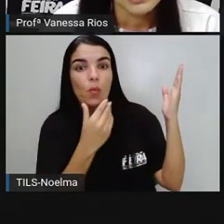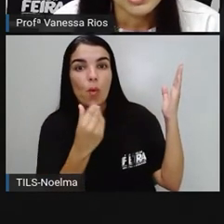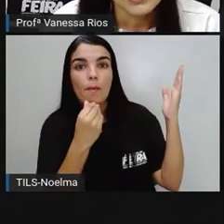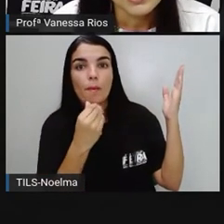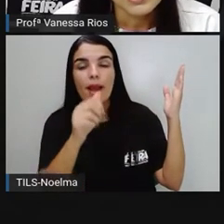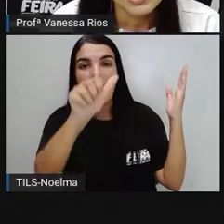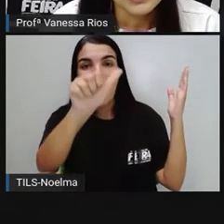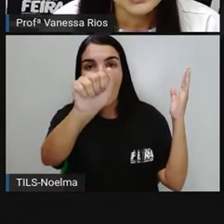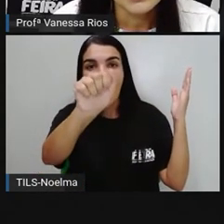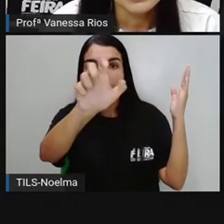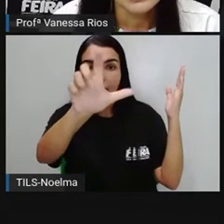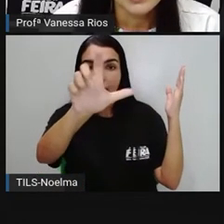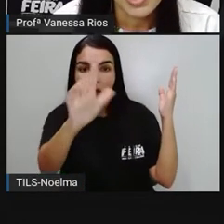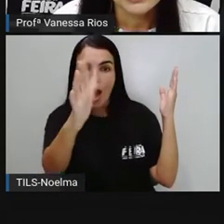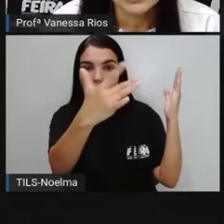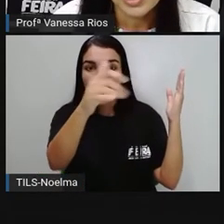em